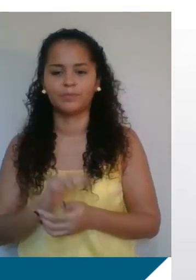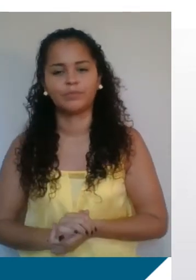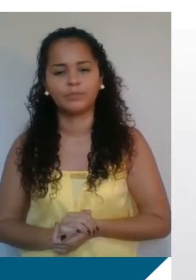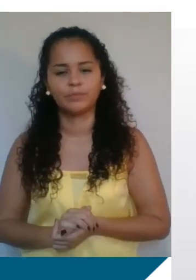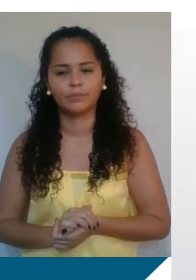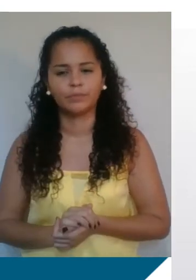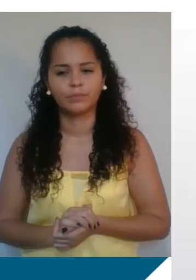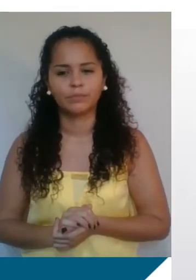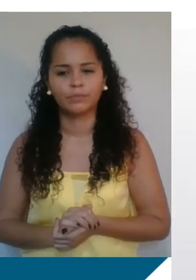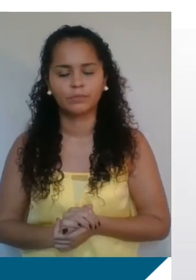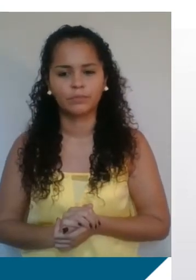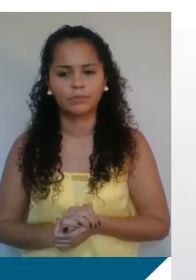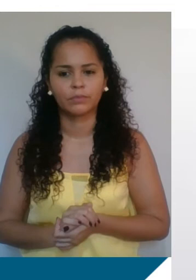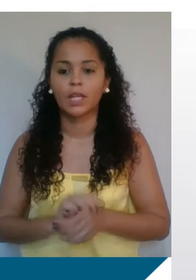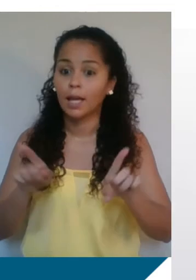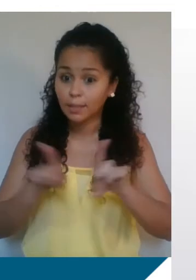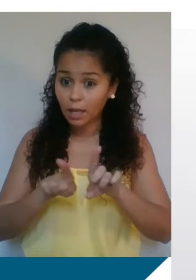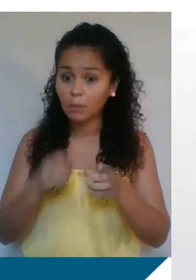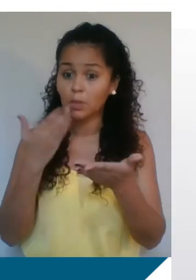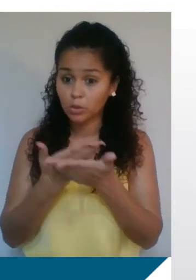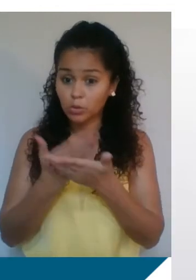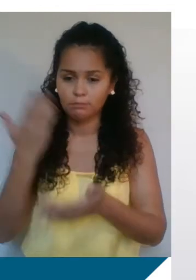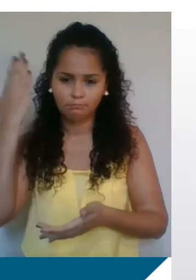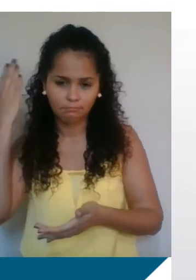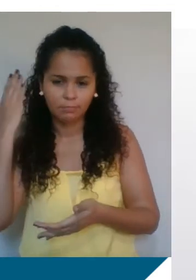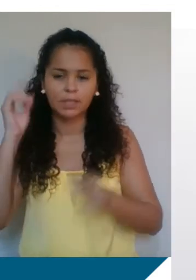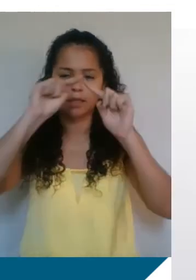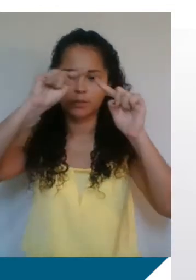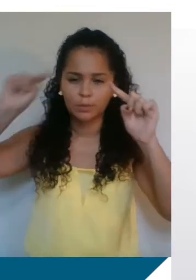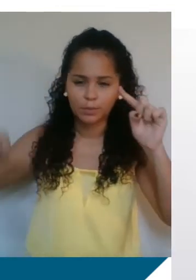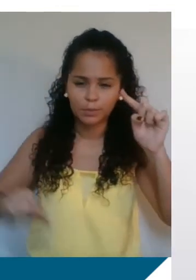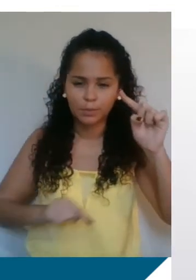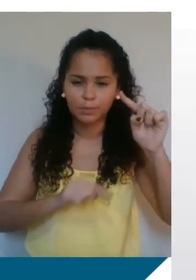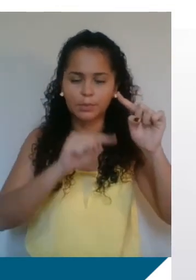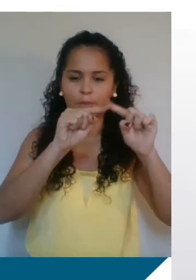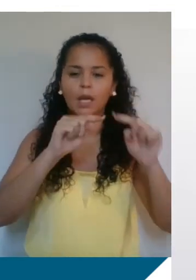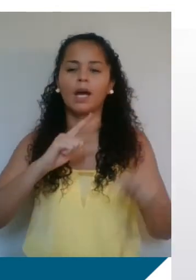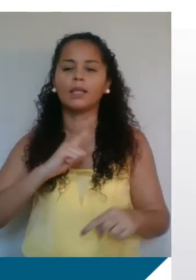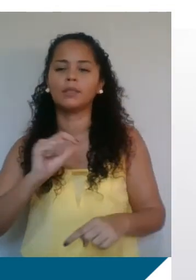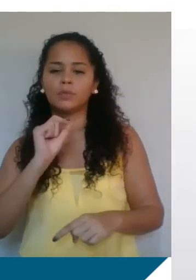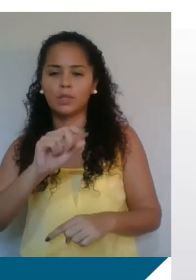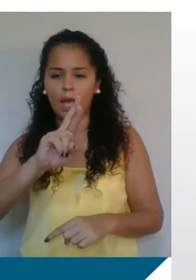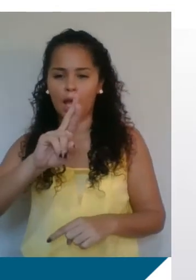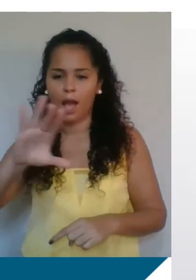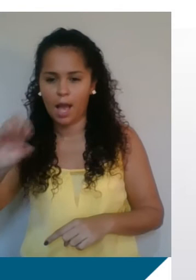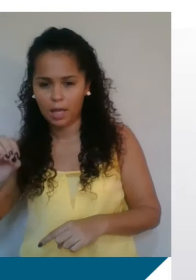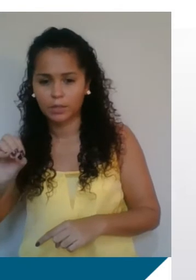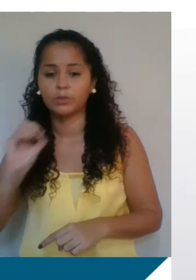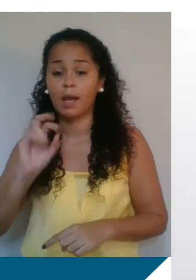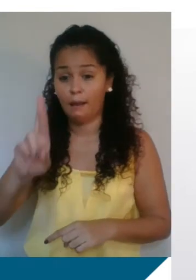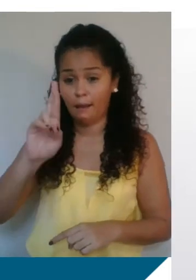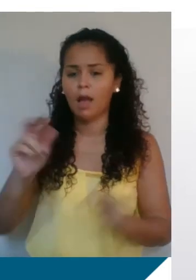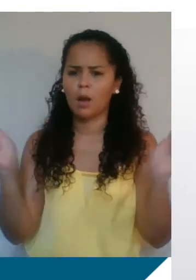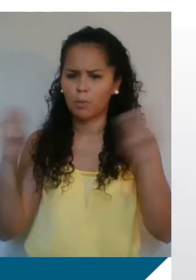A última figura vista na aula passada foi o círculo. Dado um círculo de raio R, nós podemos calcular a área